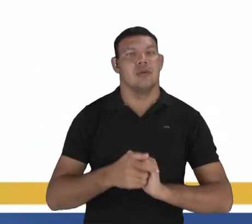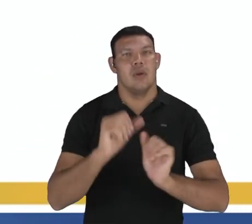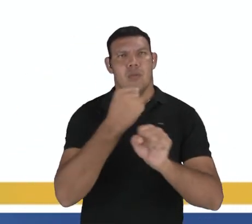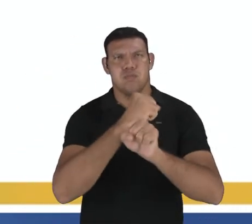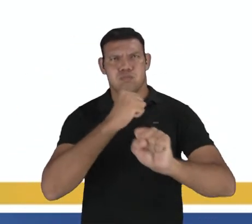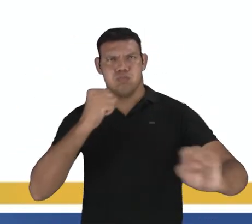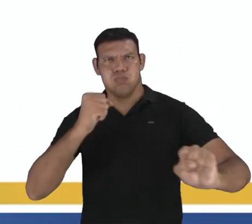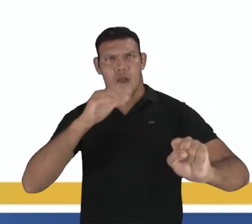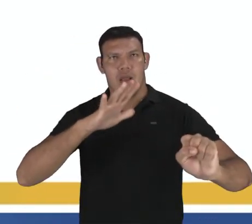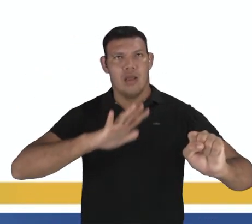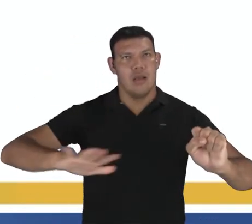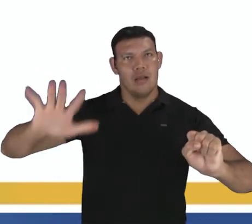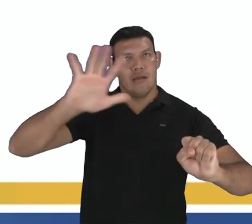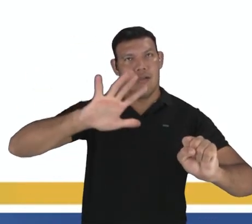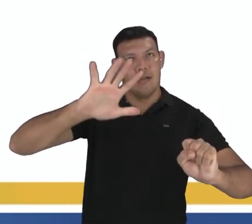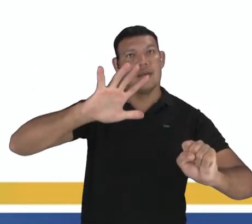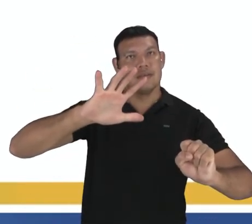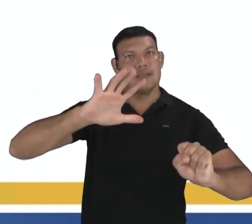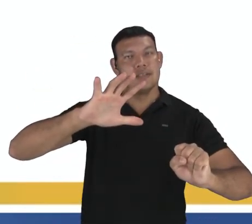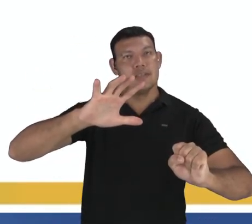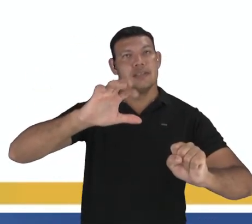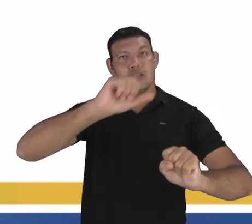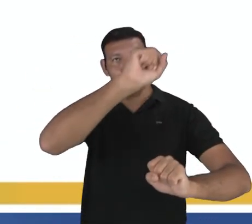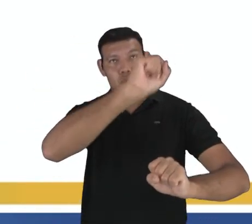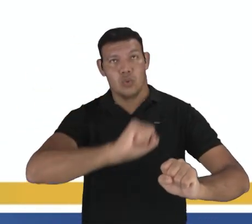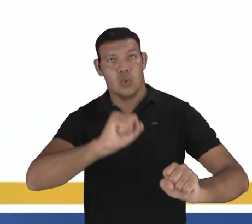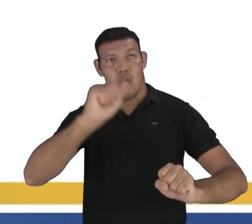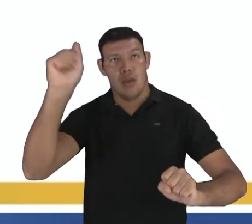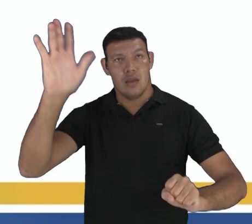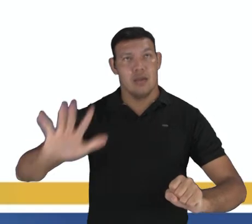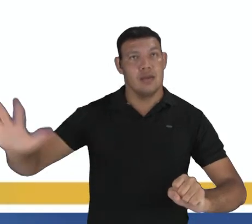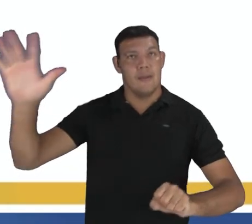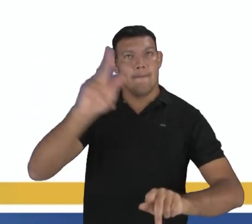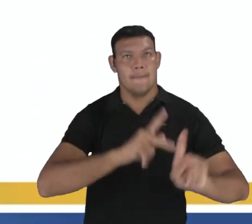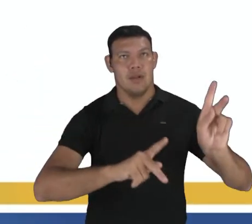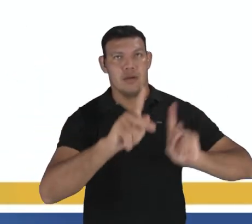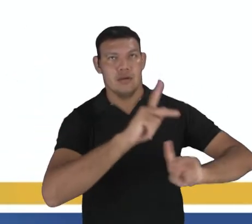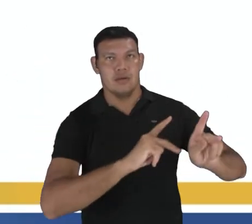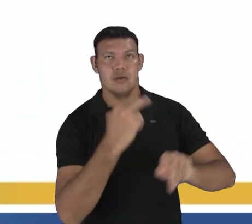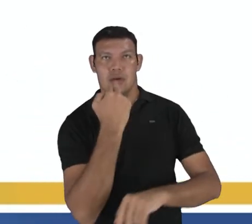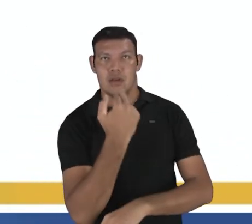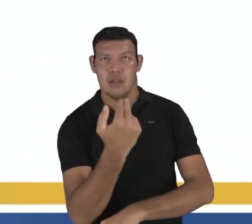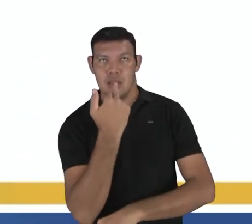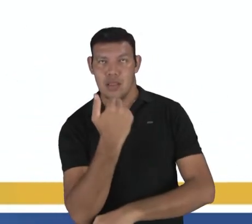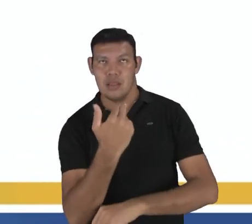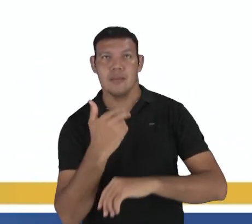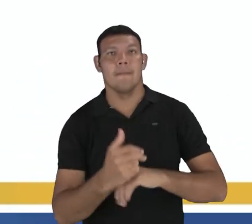do centro e do sul da África. Esses povos possuíam línguas